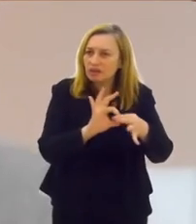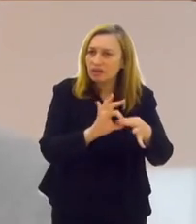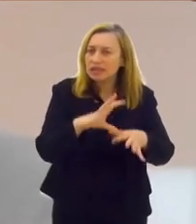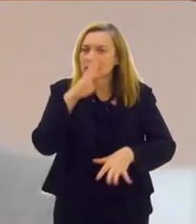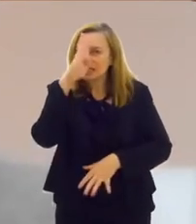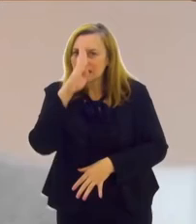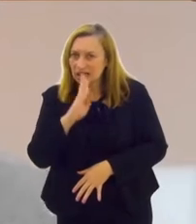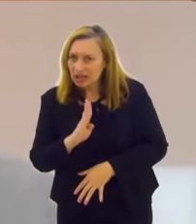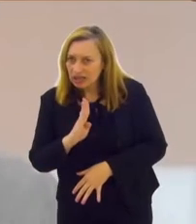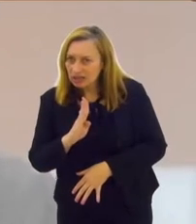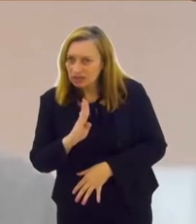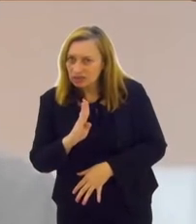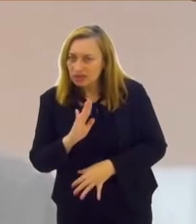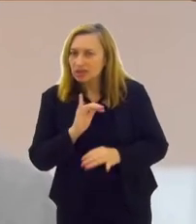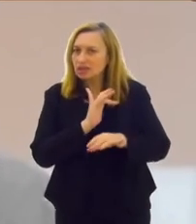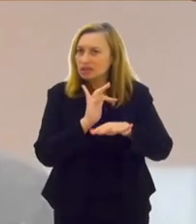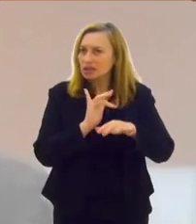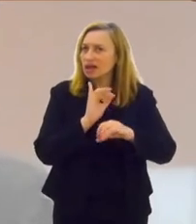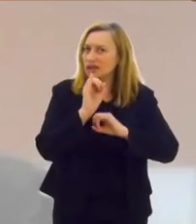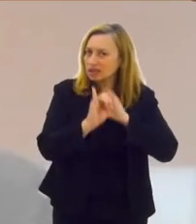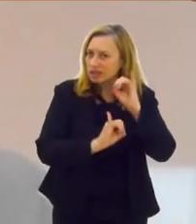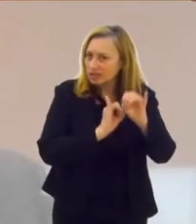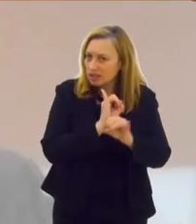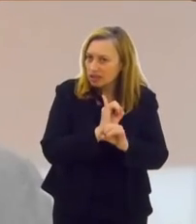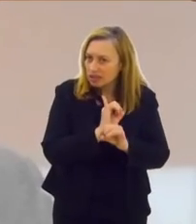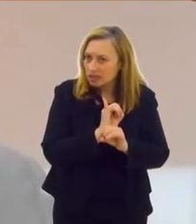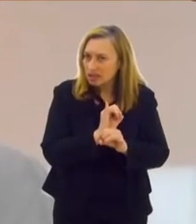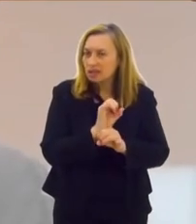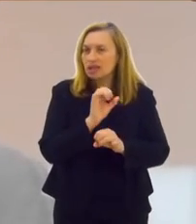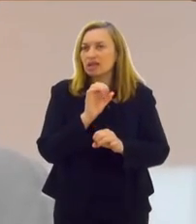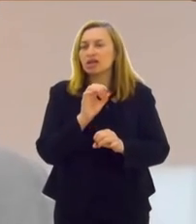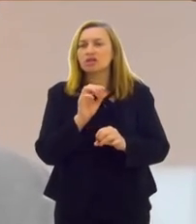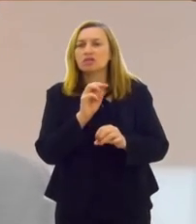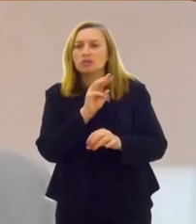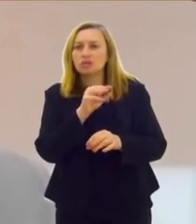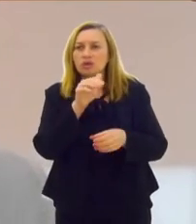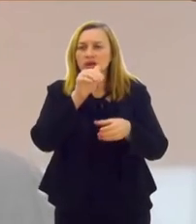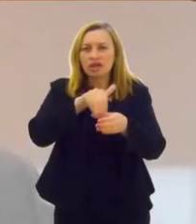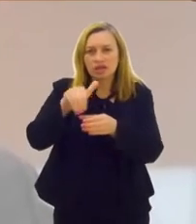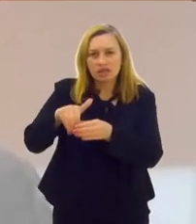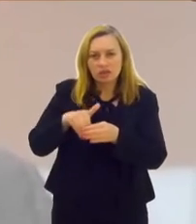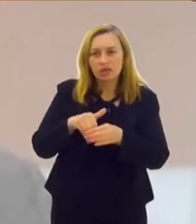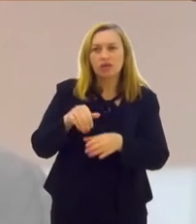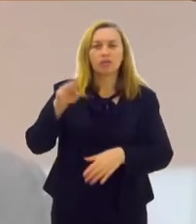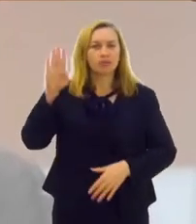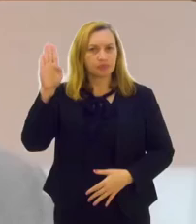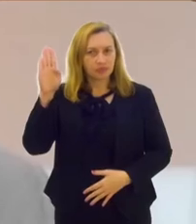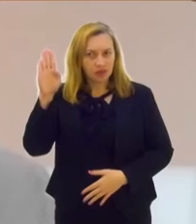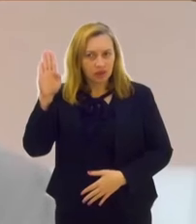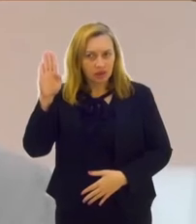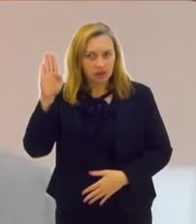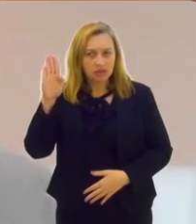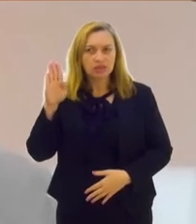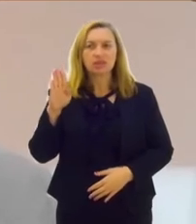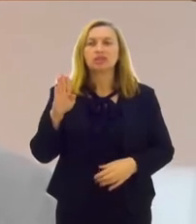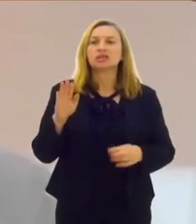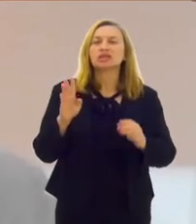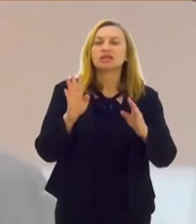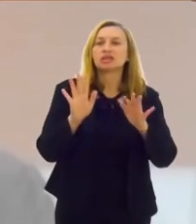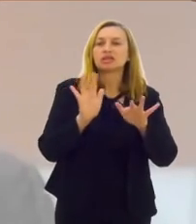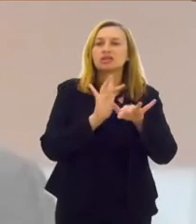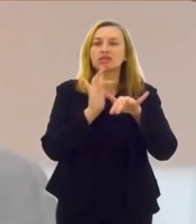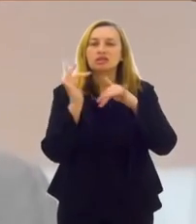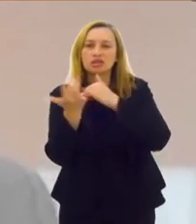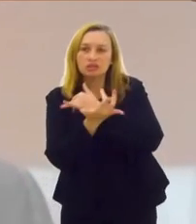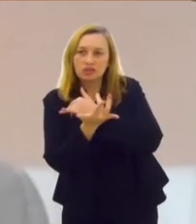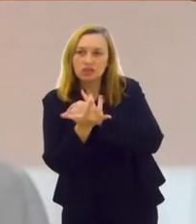veiculada gratuitamente na internet, né, no sítio eleitoral do candidato, nas suas páginas